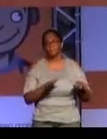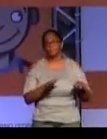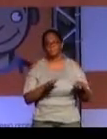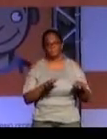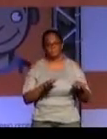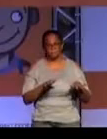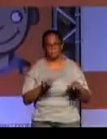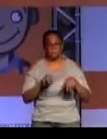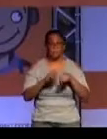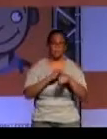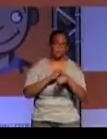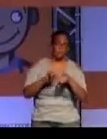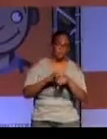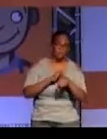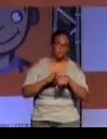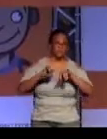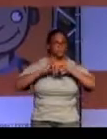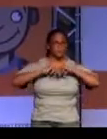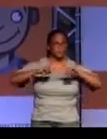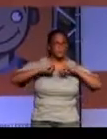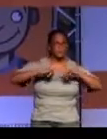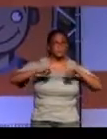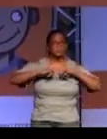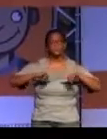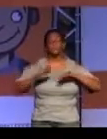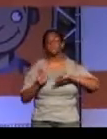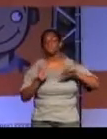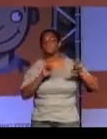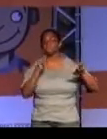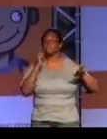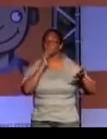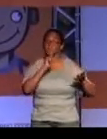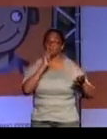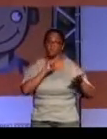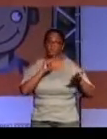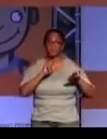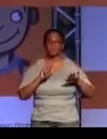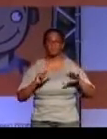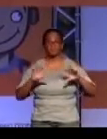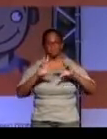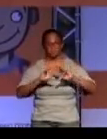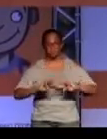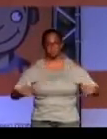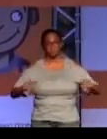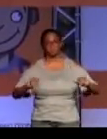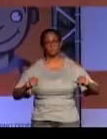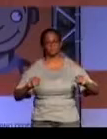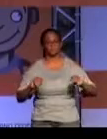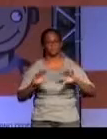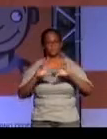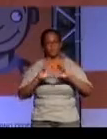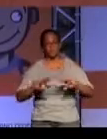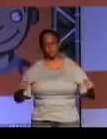com a estratégia de campanhas, nós conseguimos eliminar a virose.